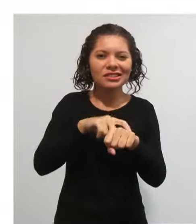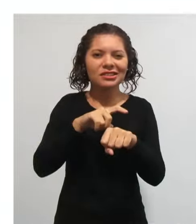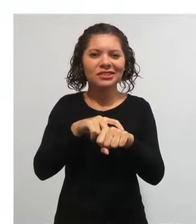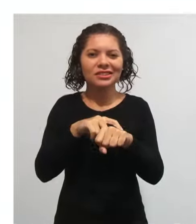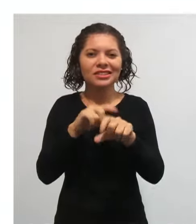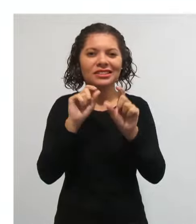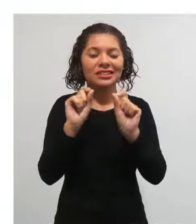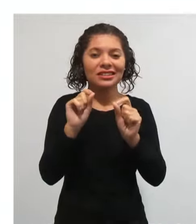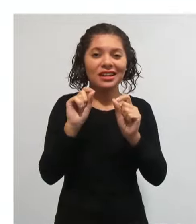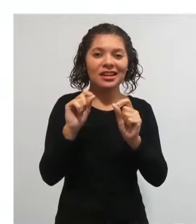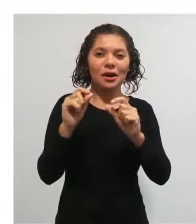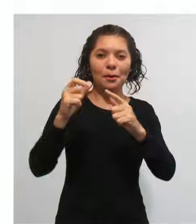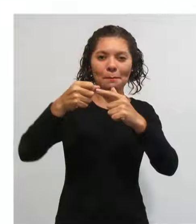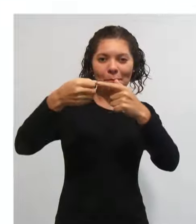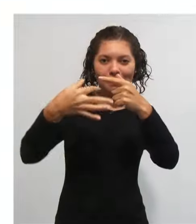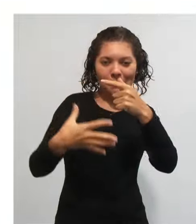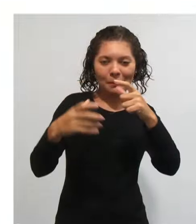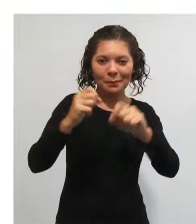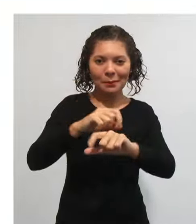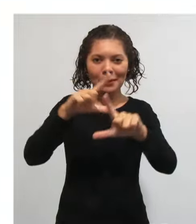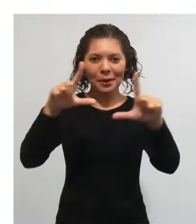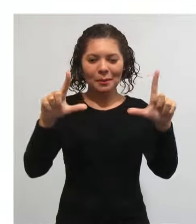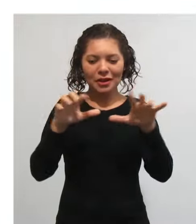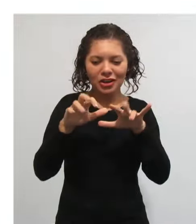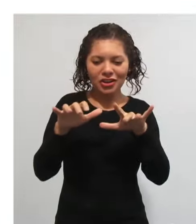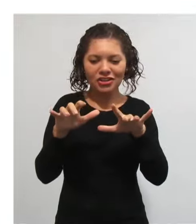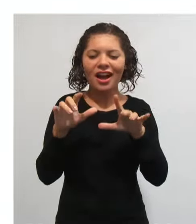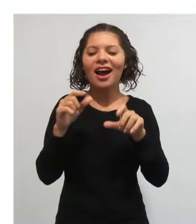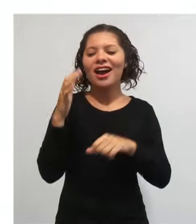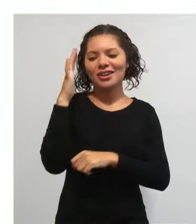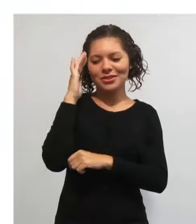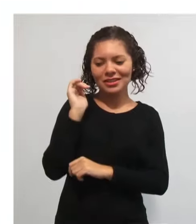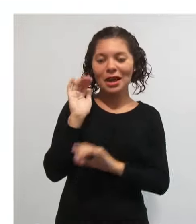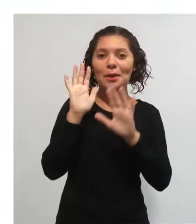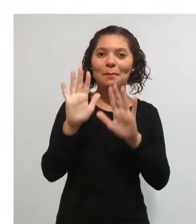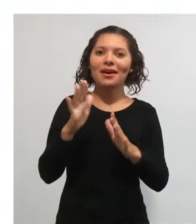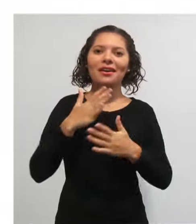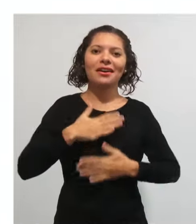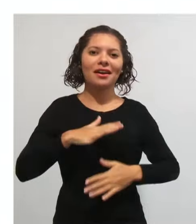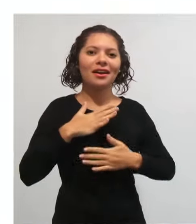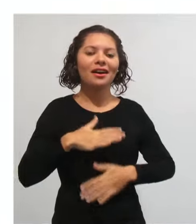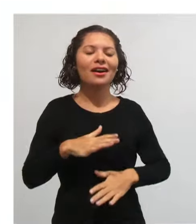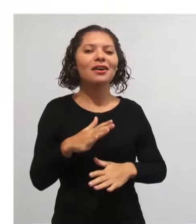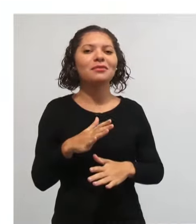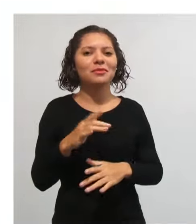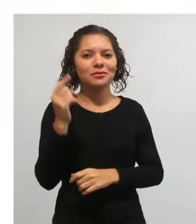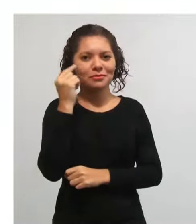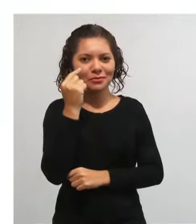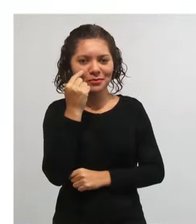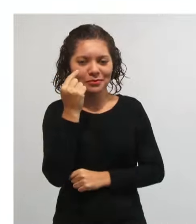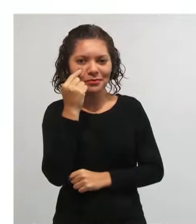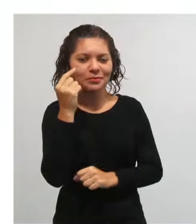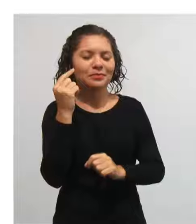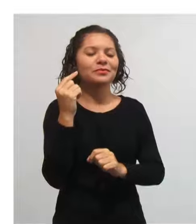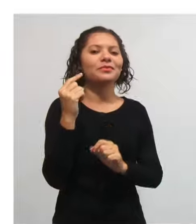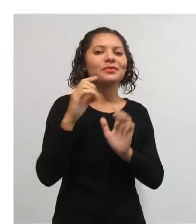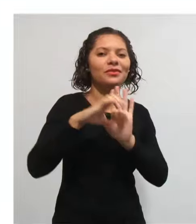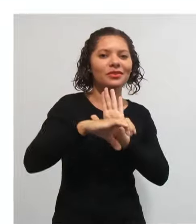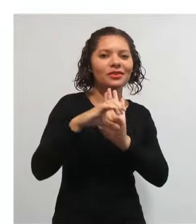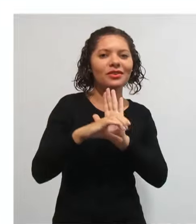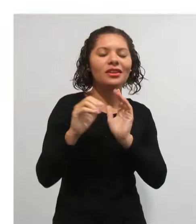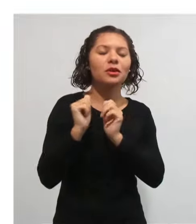navegador dentro do Google e digitar o que é inovação Mas calma Vamos Construir aqui esse conceito juntos